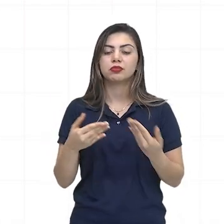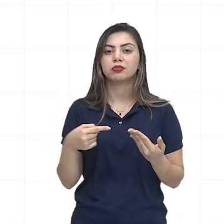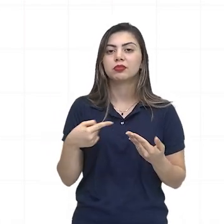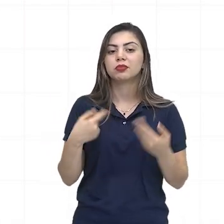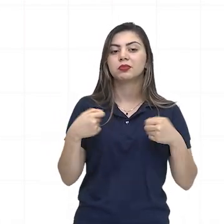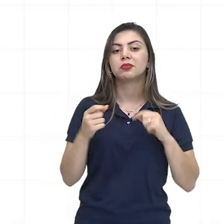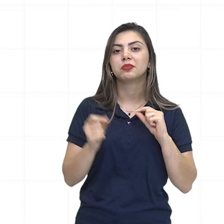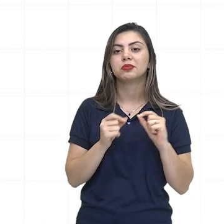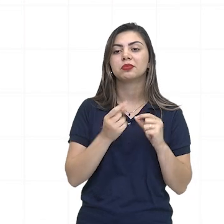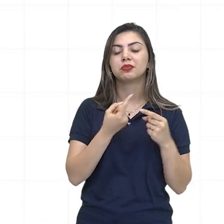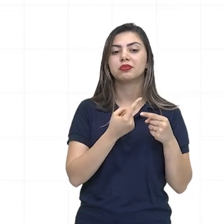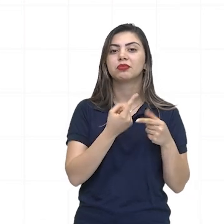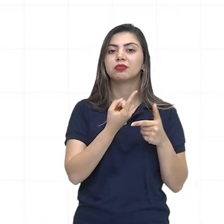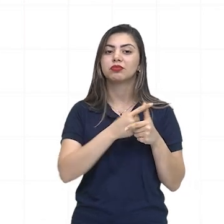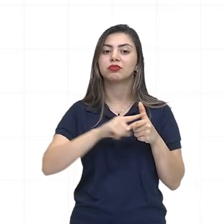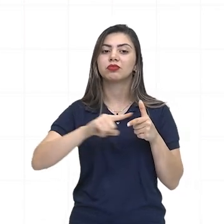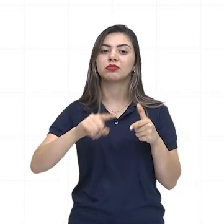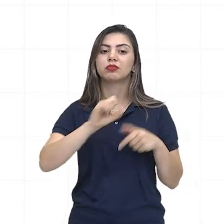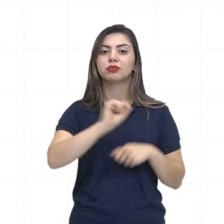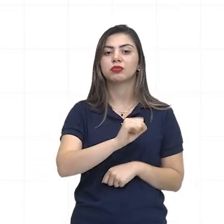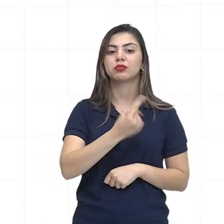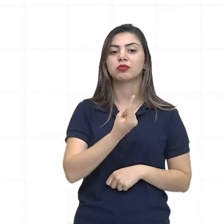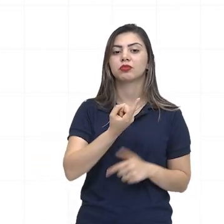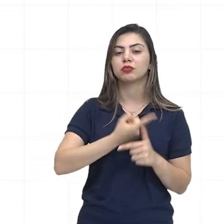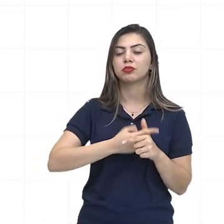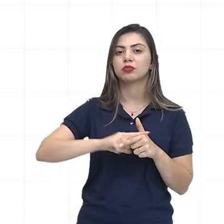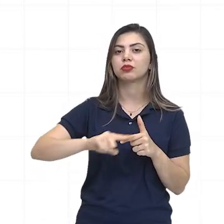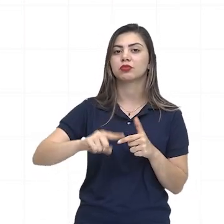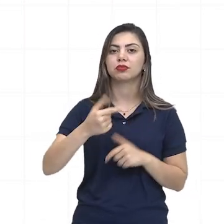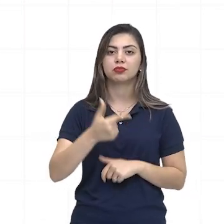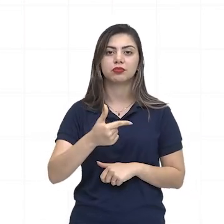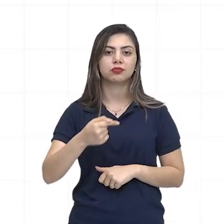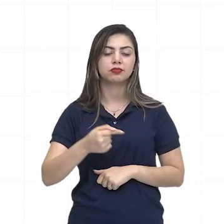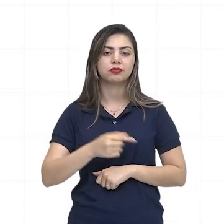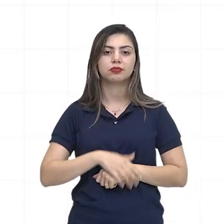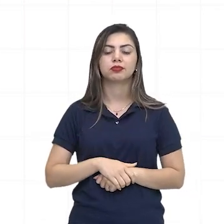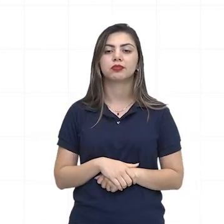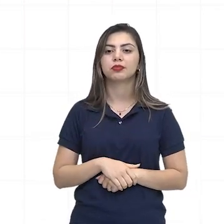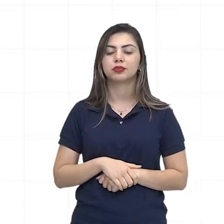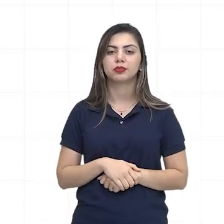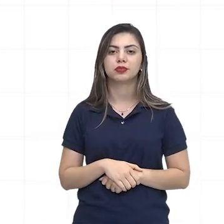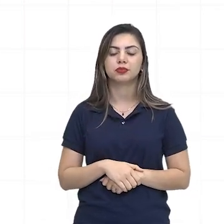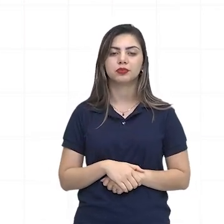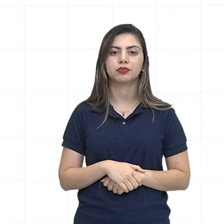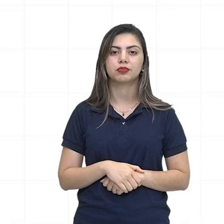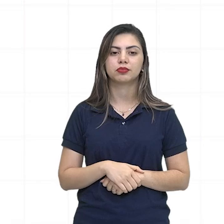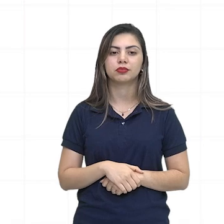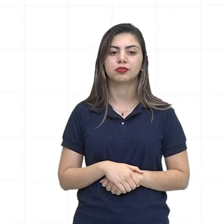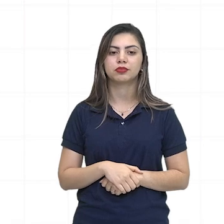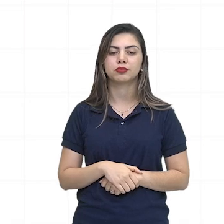gente precisa realizar essa divisão aqui. 81 por 27.